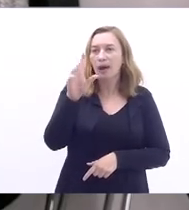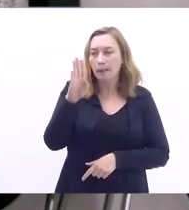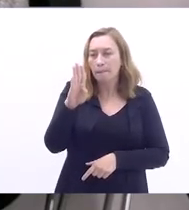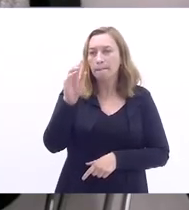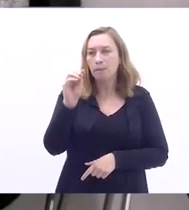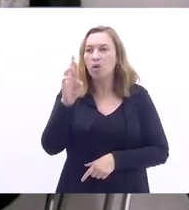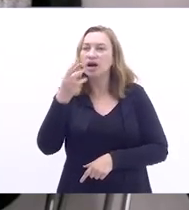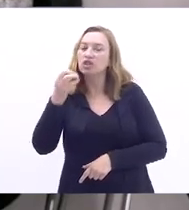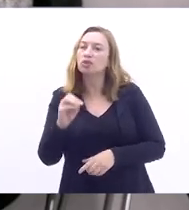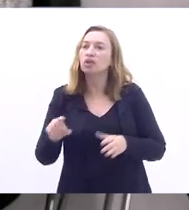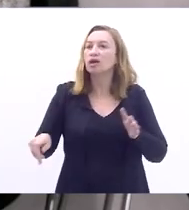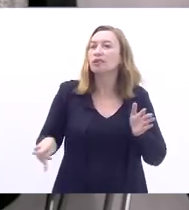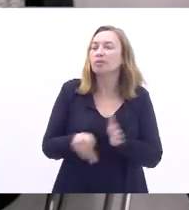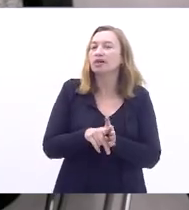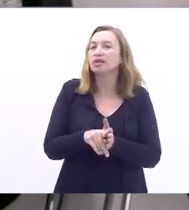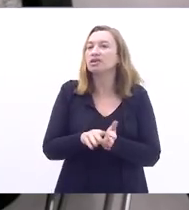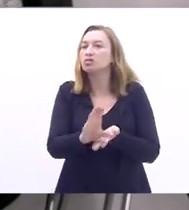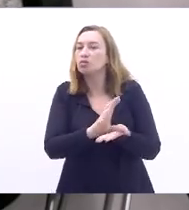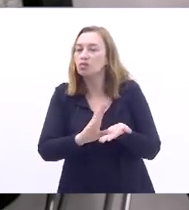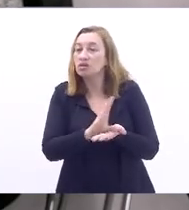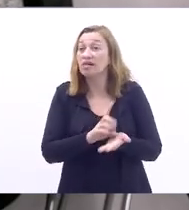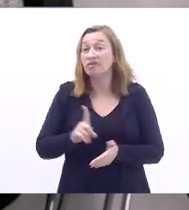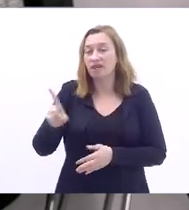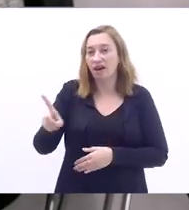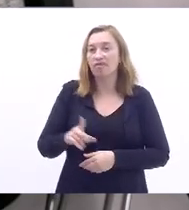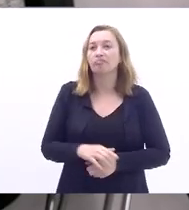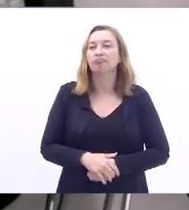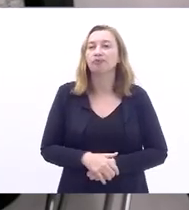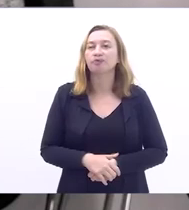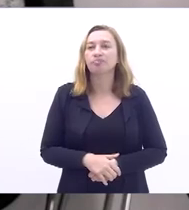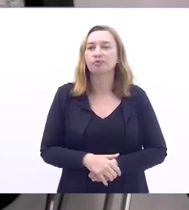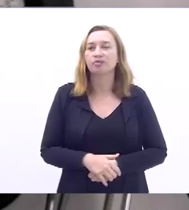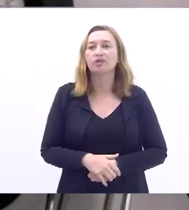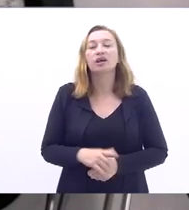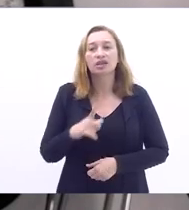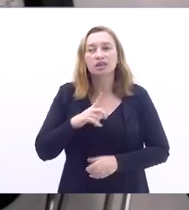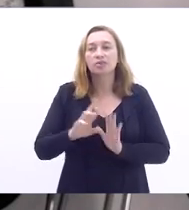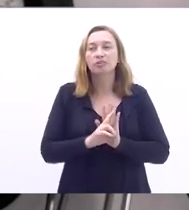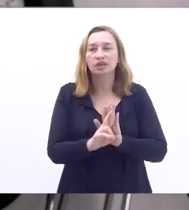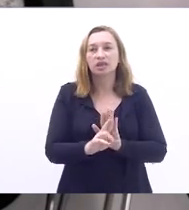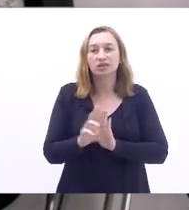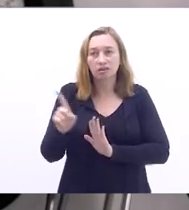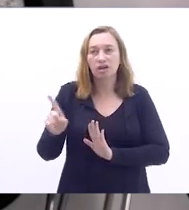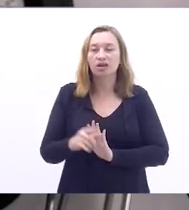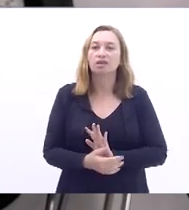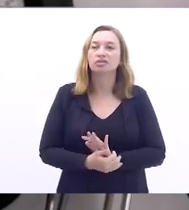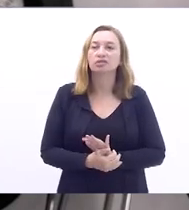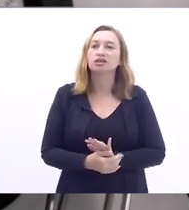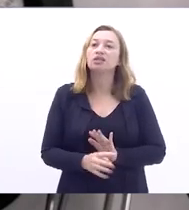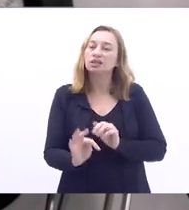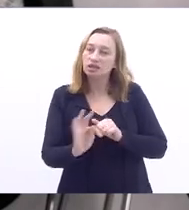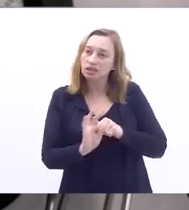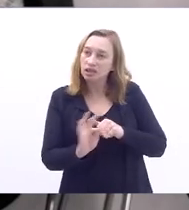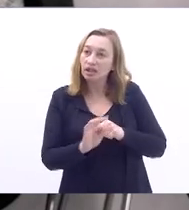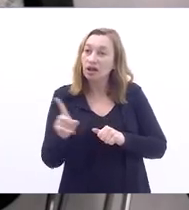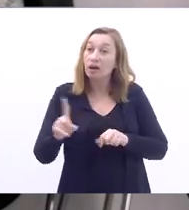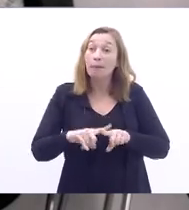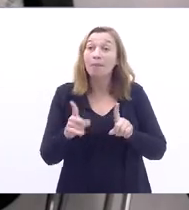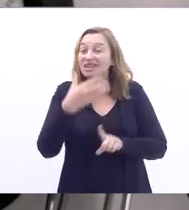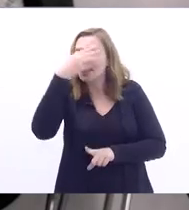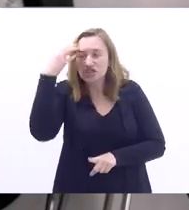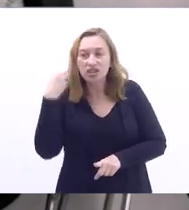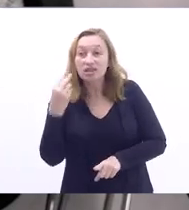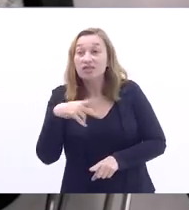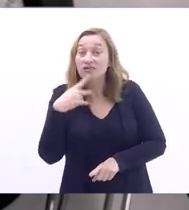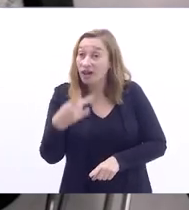ele fazia parte do conselho do laboratório né Nós temos representação de técnicos mas se